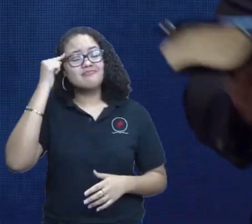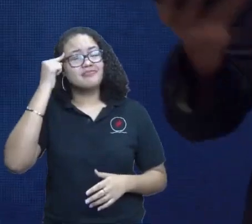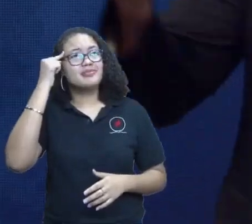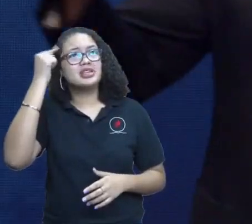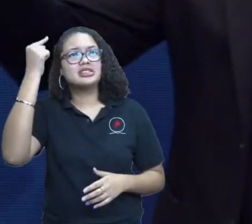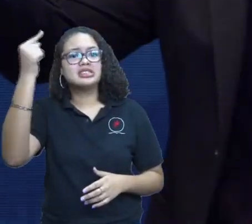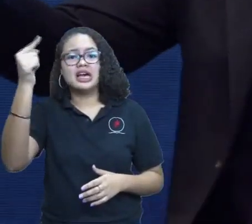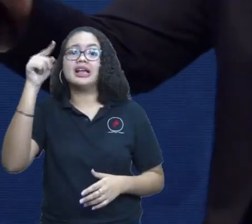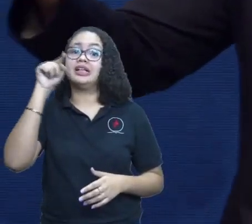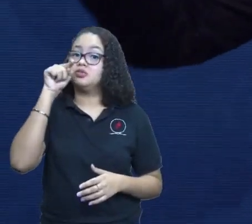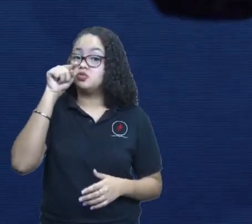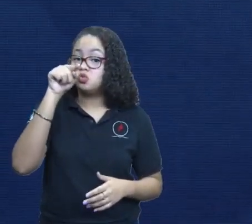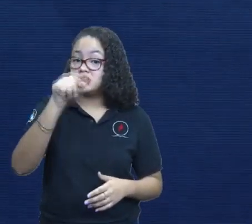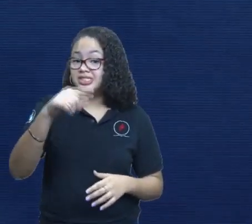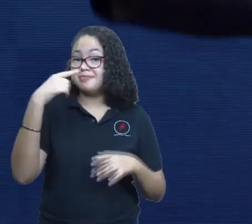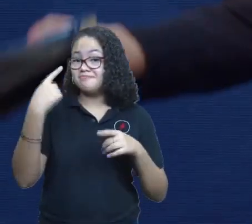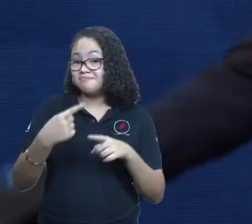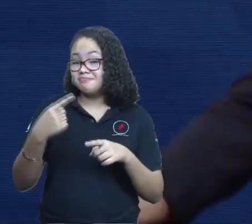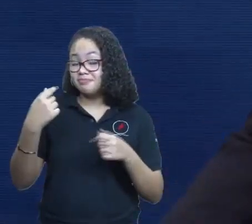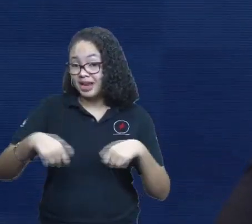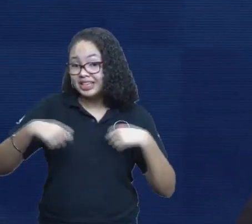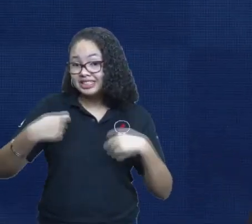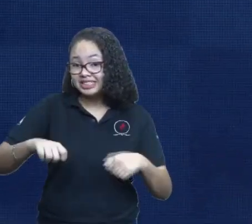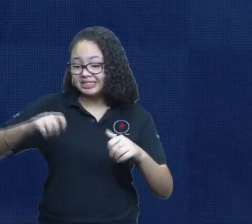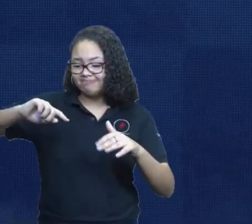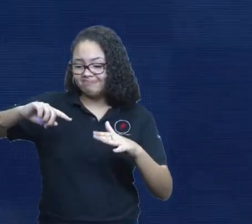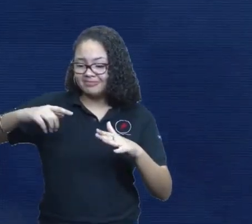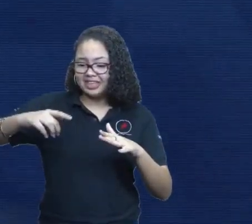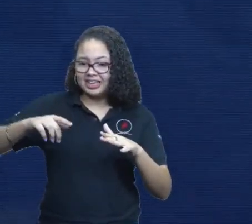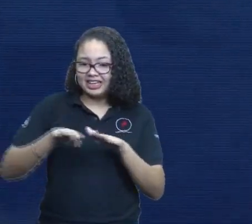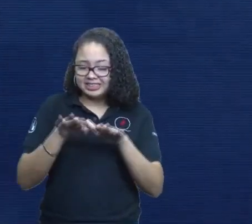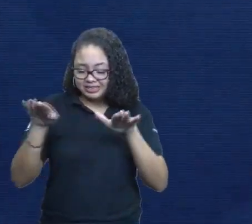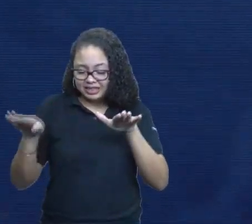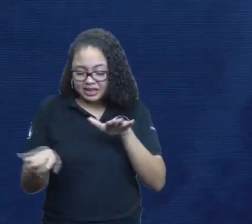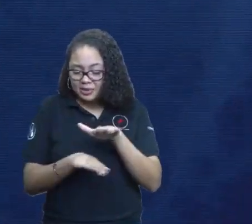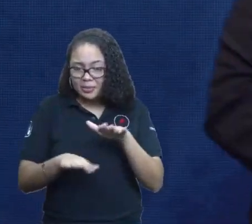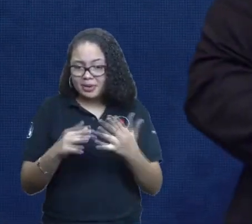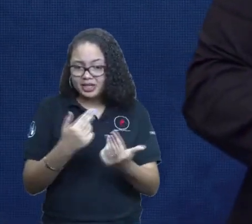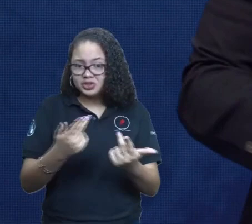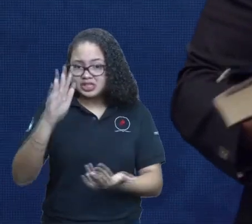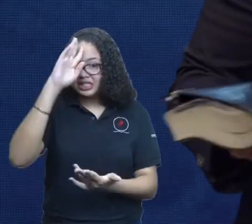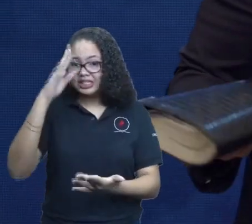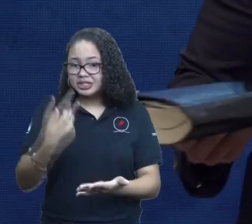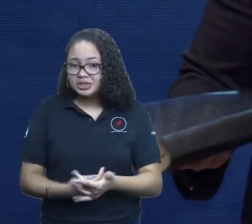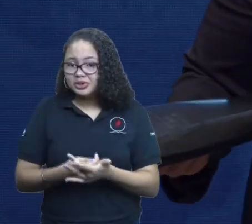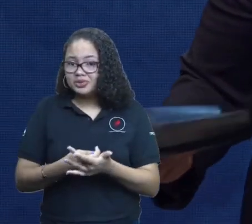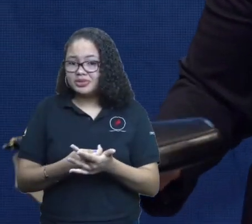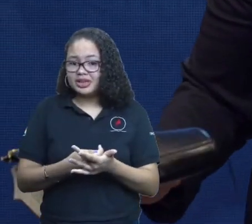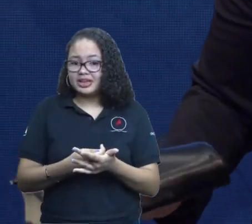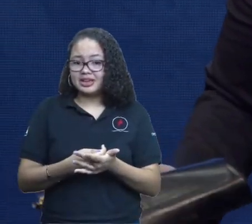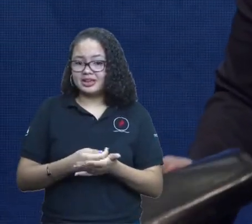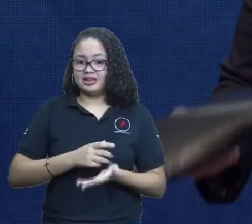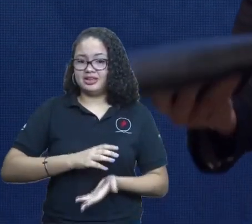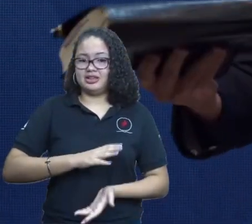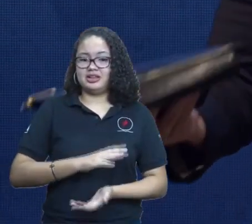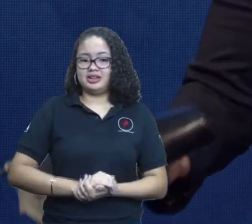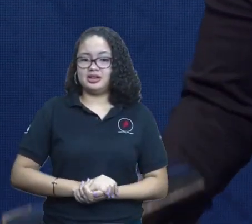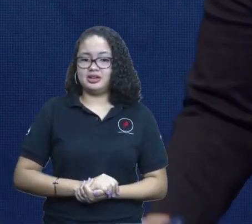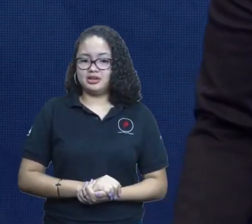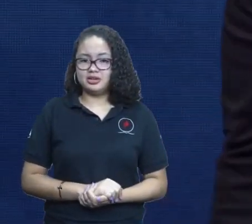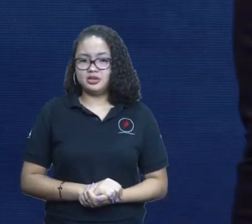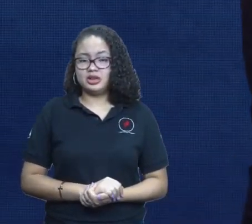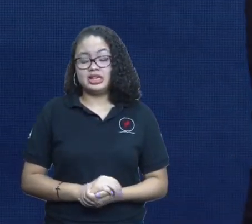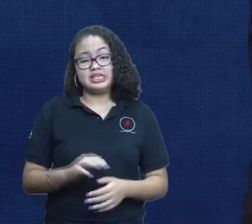que você precisa descer para que alguma coisa se resolva não tenho eu senhor poder de fazer